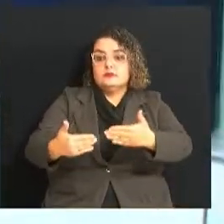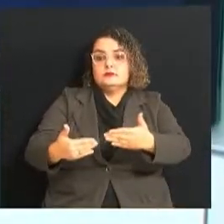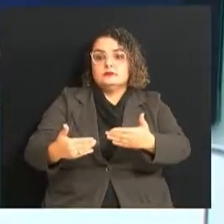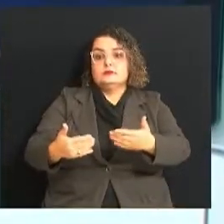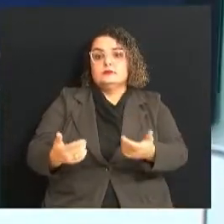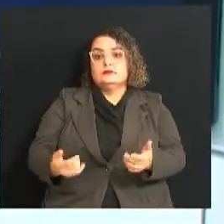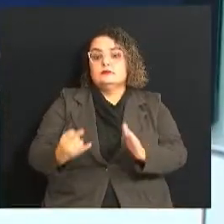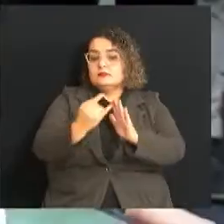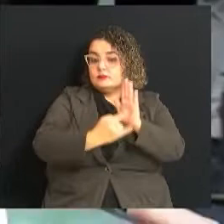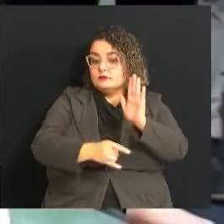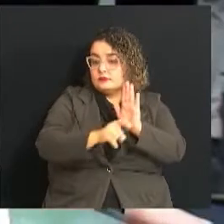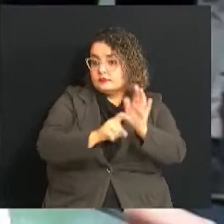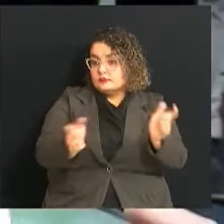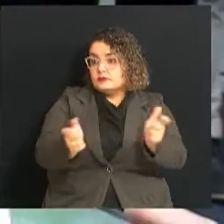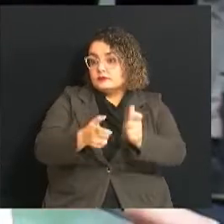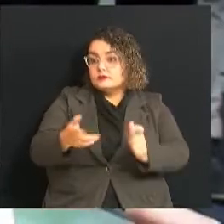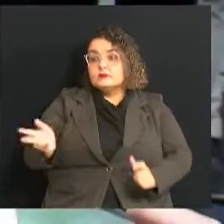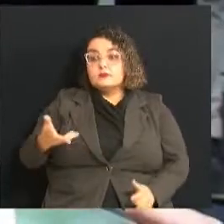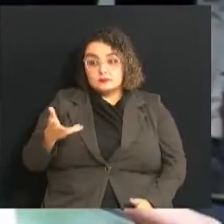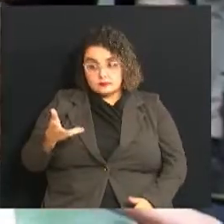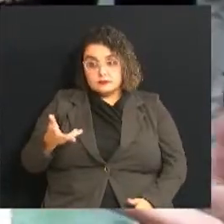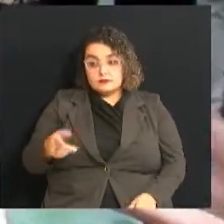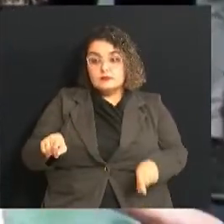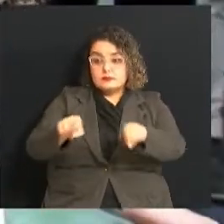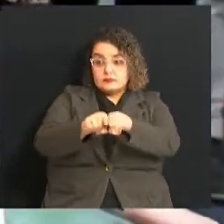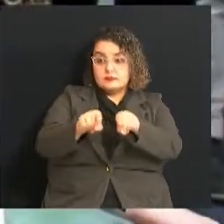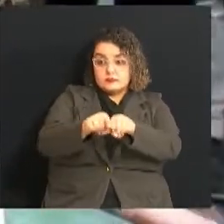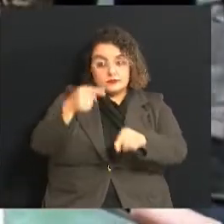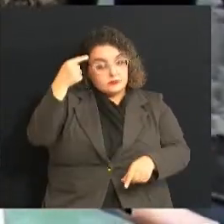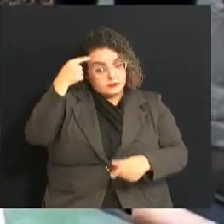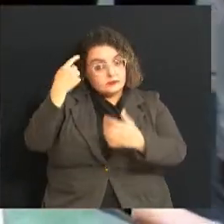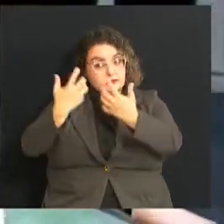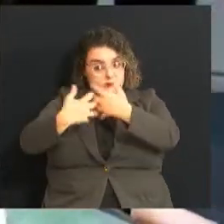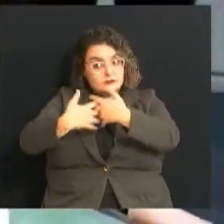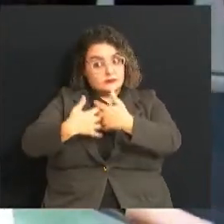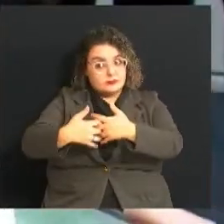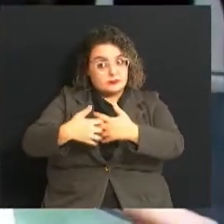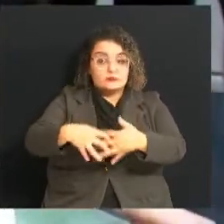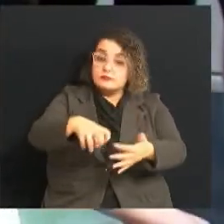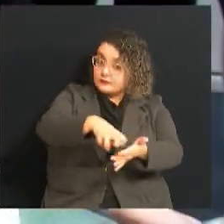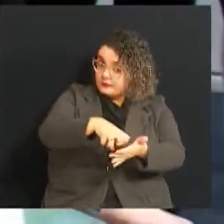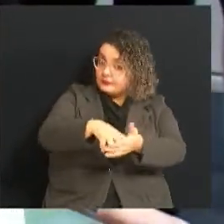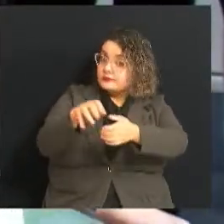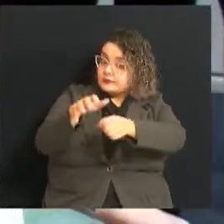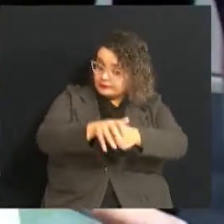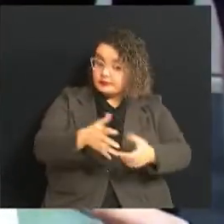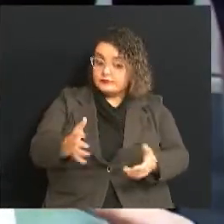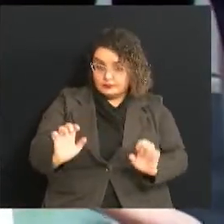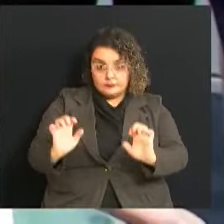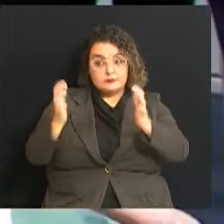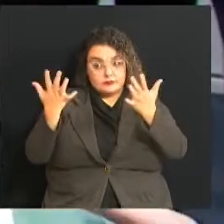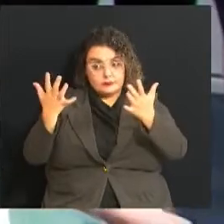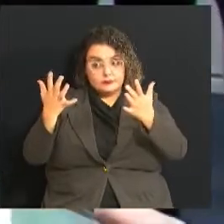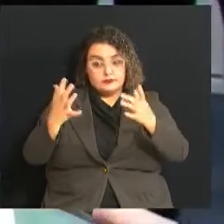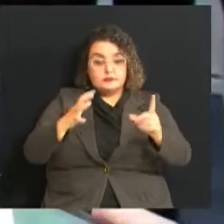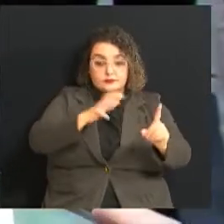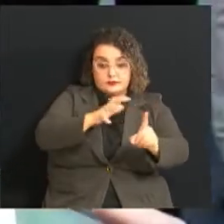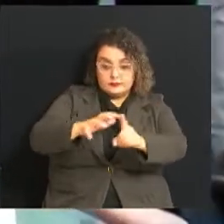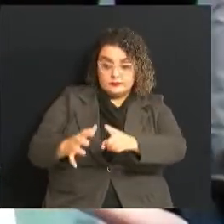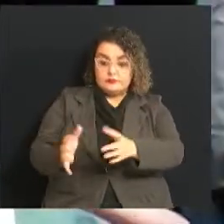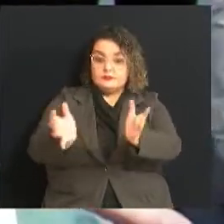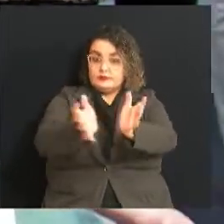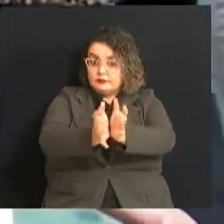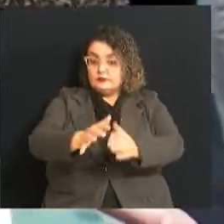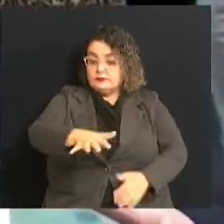desburocratizamos isso para ter uma agilidade e também pensamos numa penalidade daqueles eventos que acabam contaminando a classe